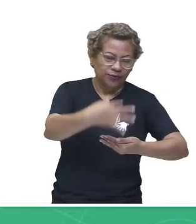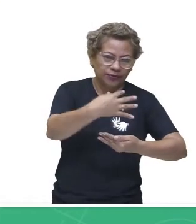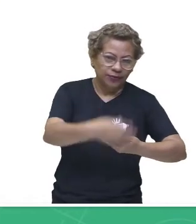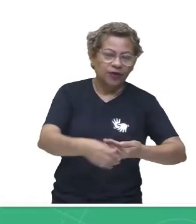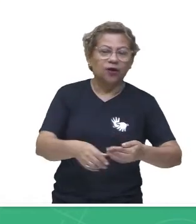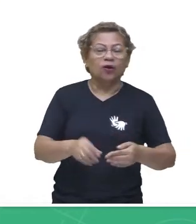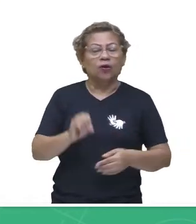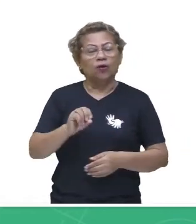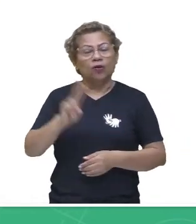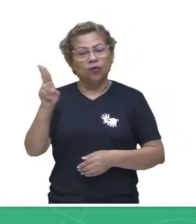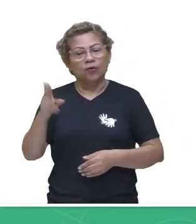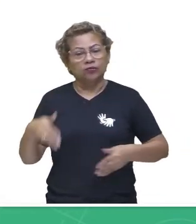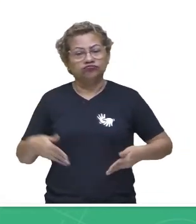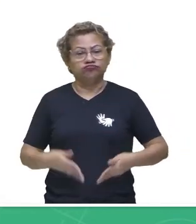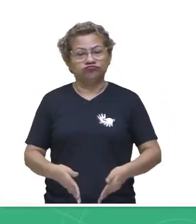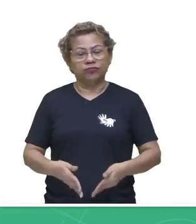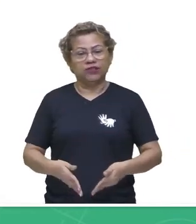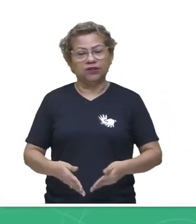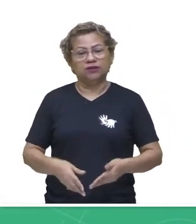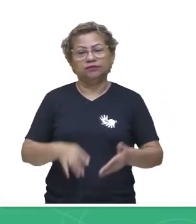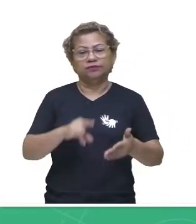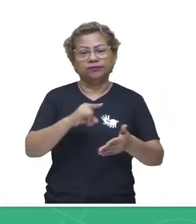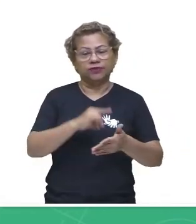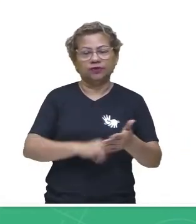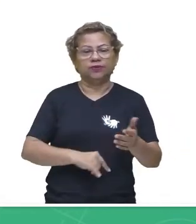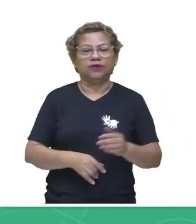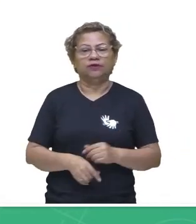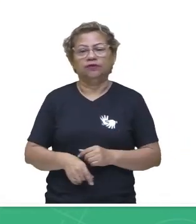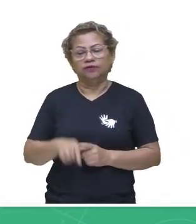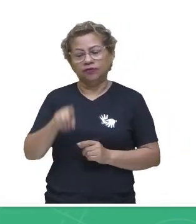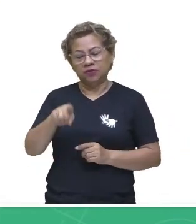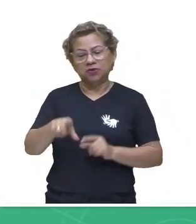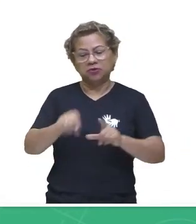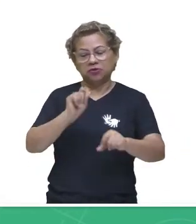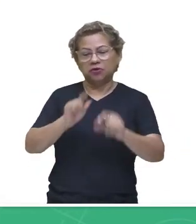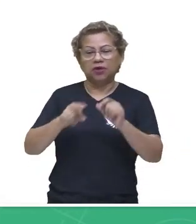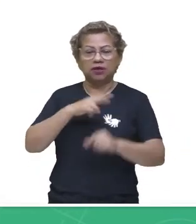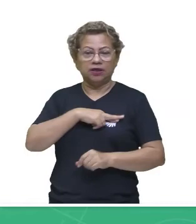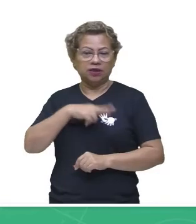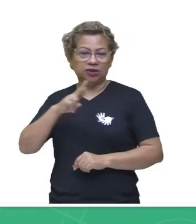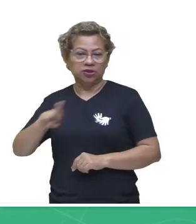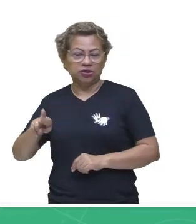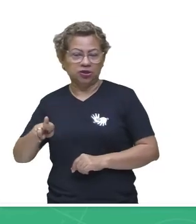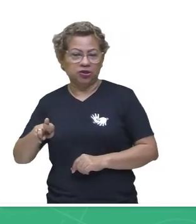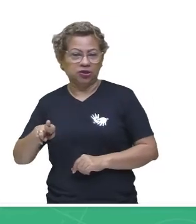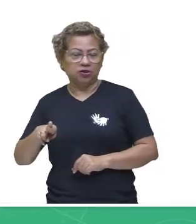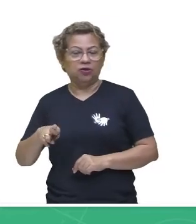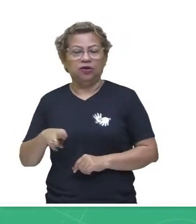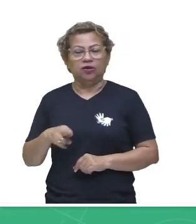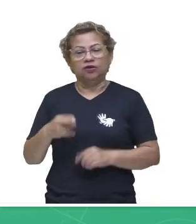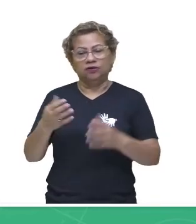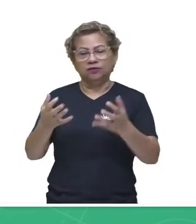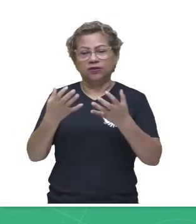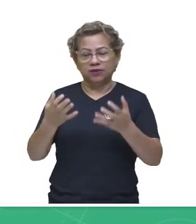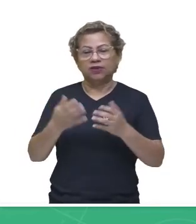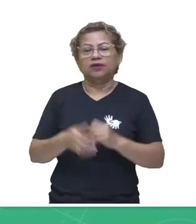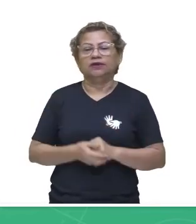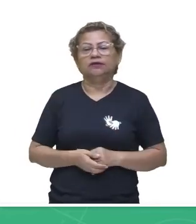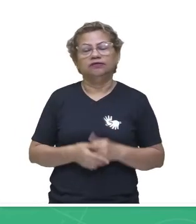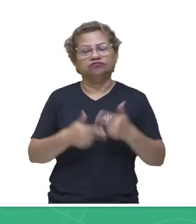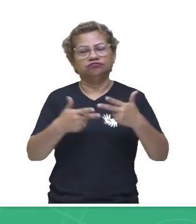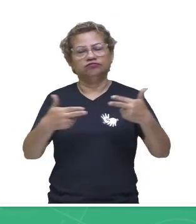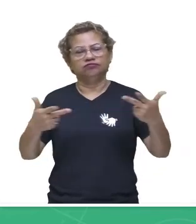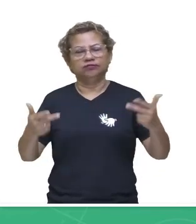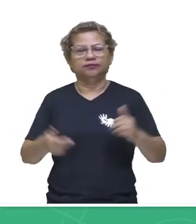ter? Estado laico, você pode seguir a religião que você quiser, vai surgir a certidão de nascimento, a certidão de casamento,